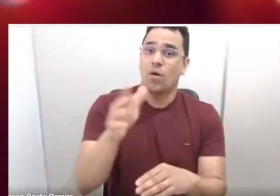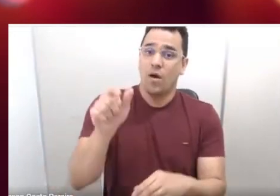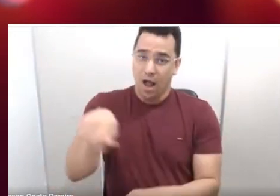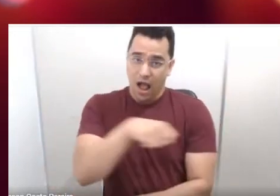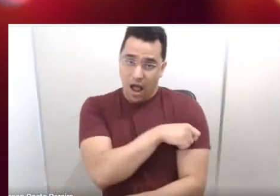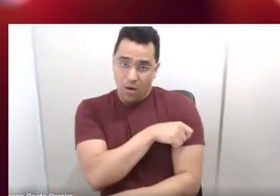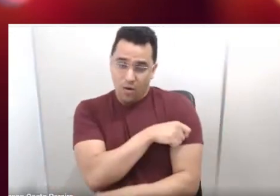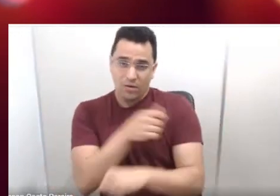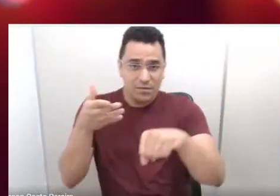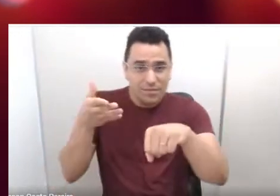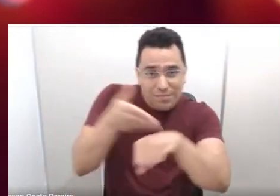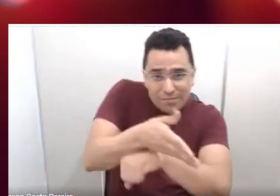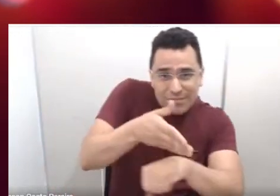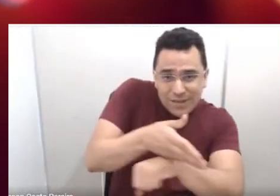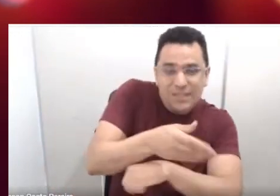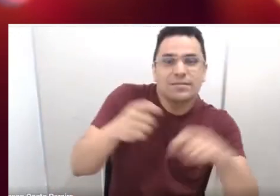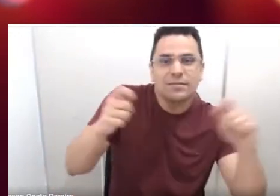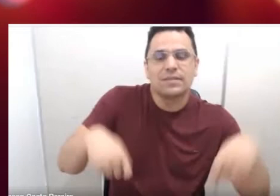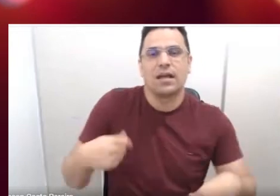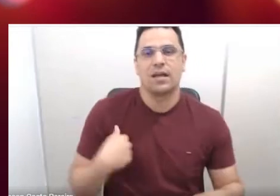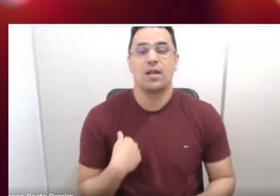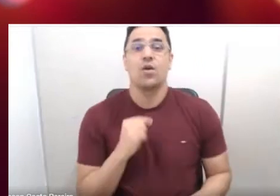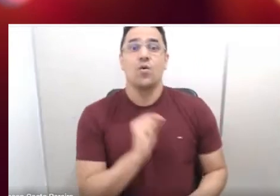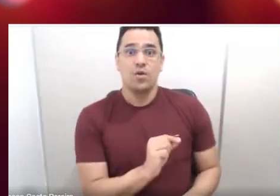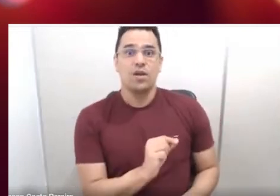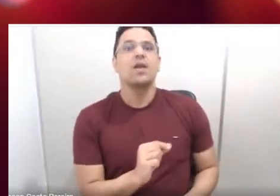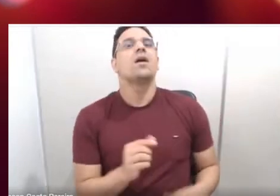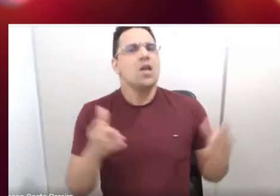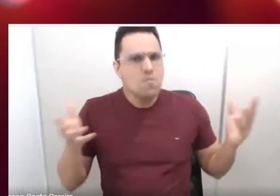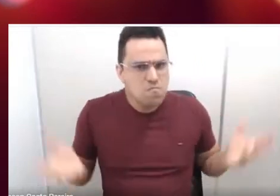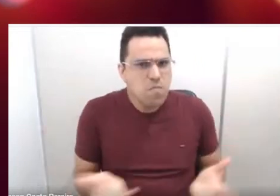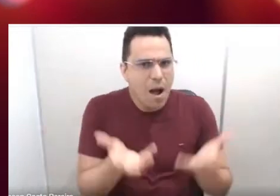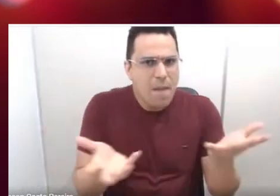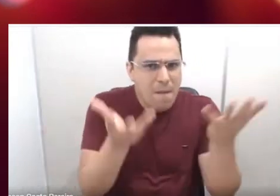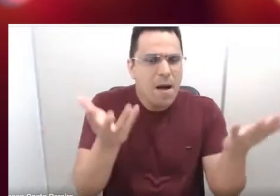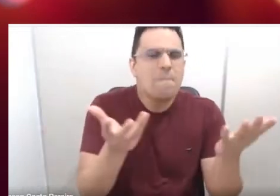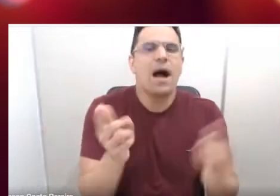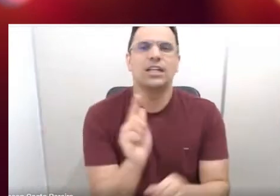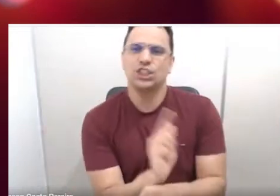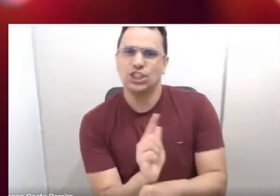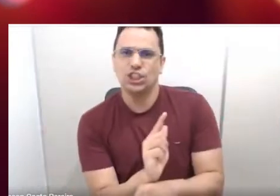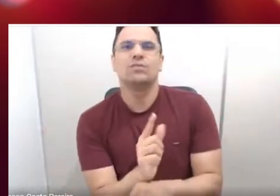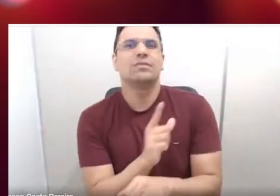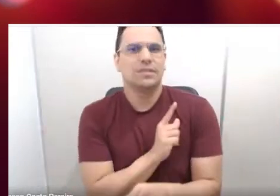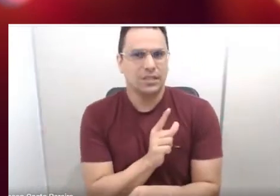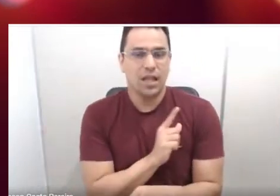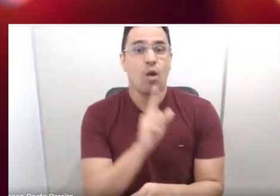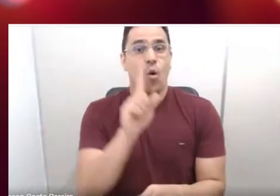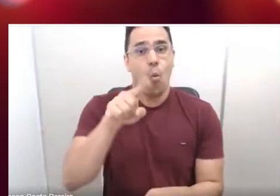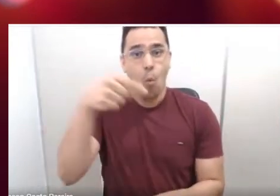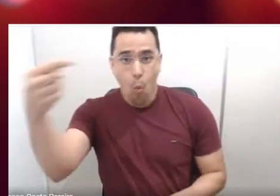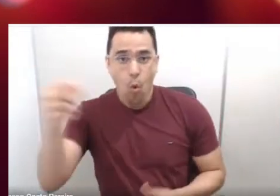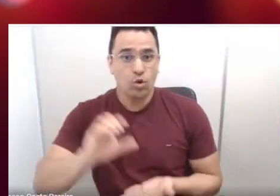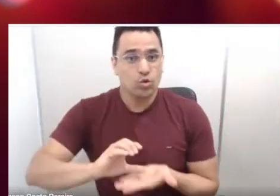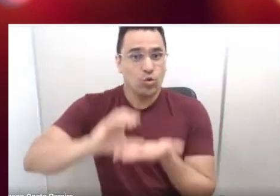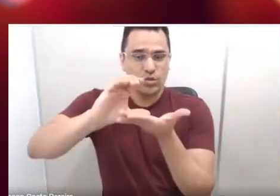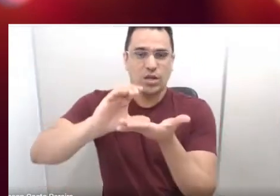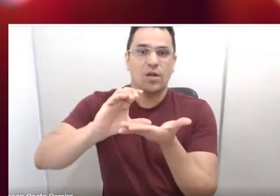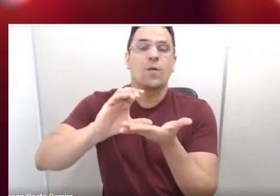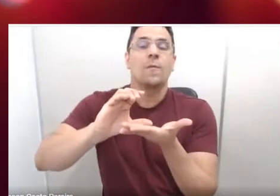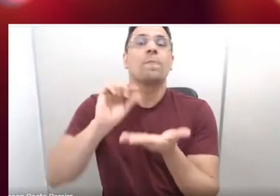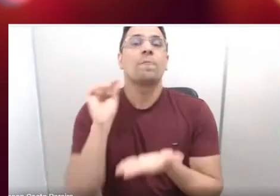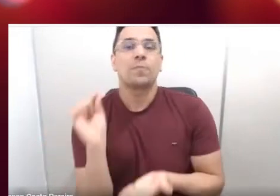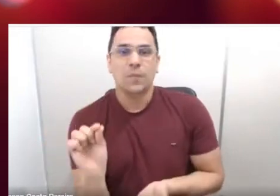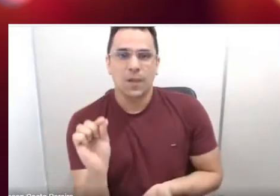participação dos estudantes, né? Eu sou da gestão cessante desse conselho e o próximo conselho que vai assumir vai ser o conselho que vai